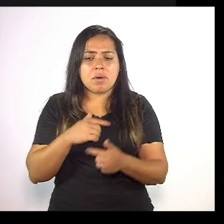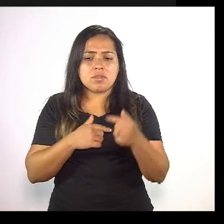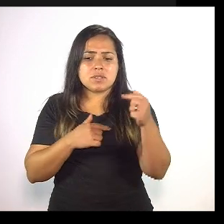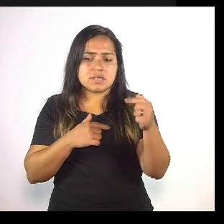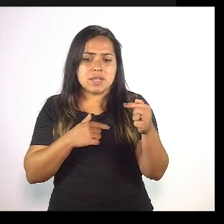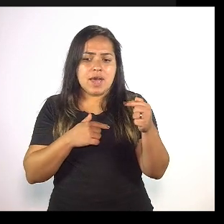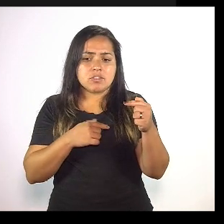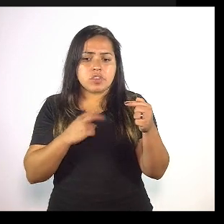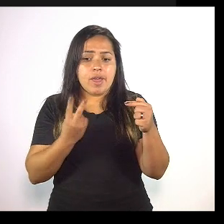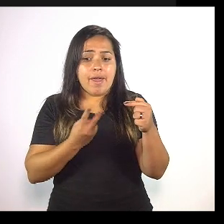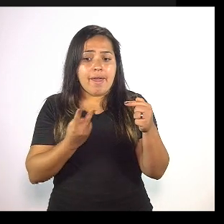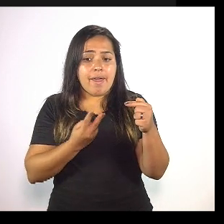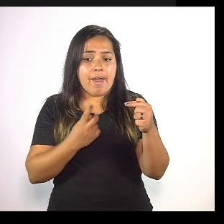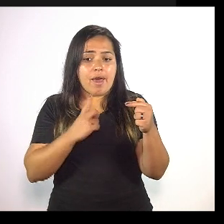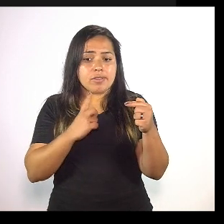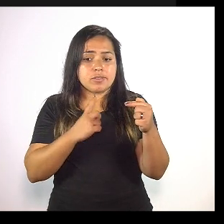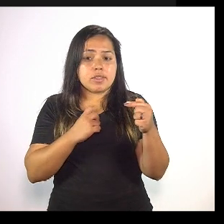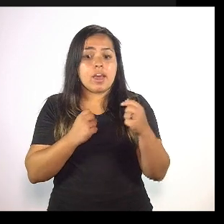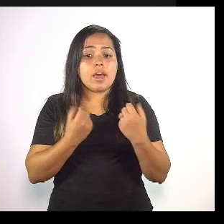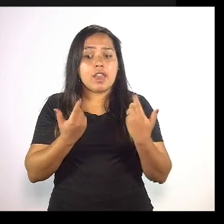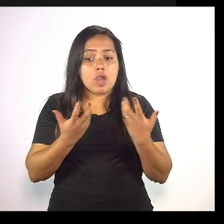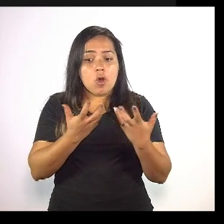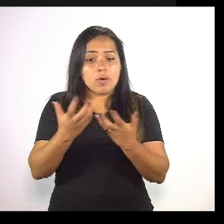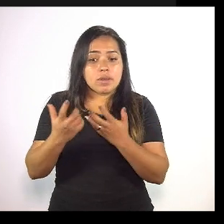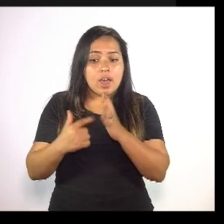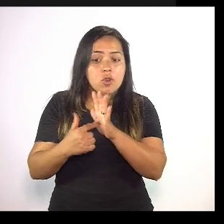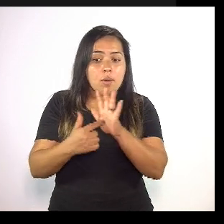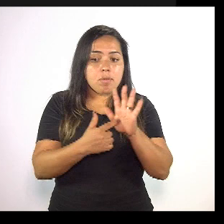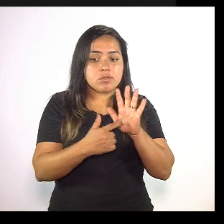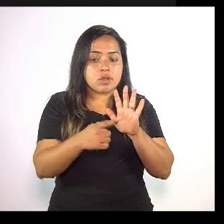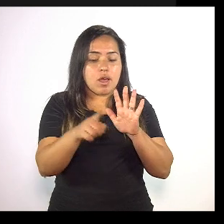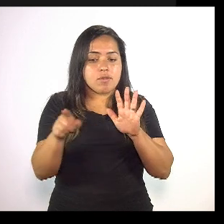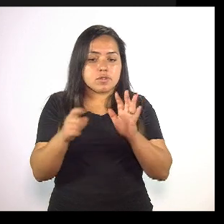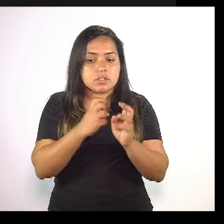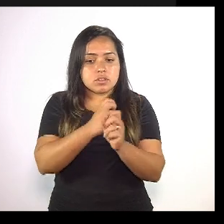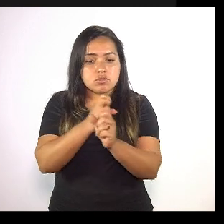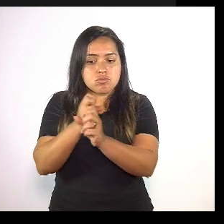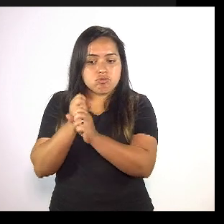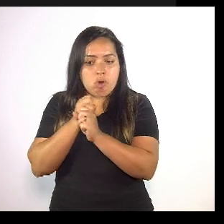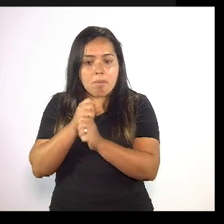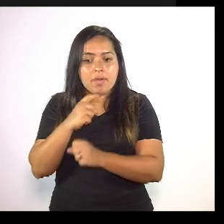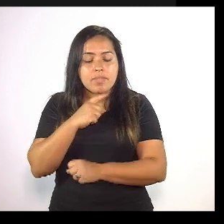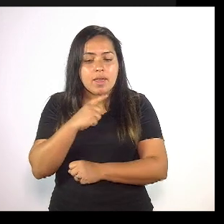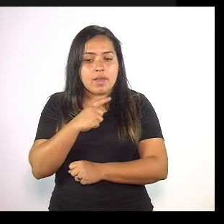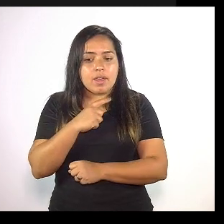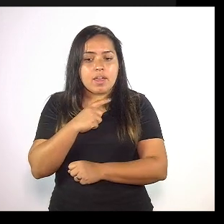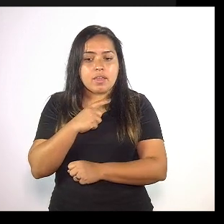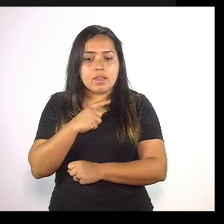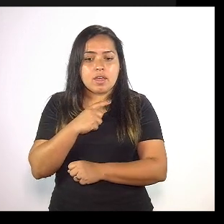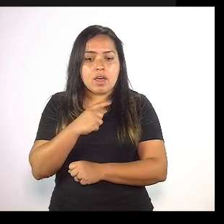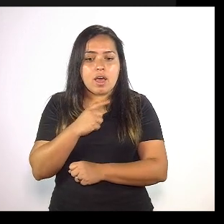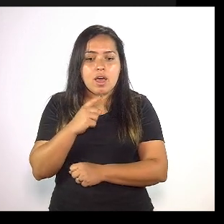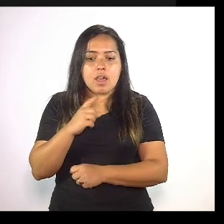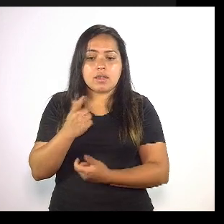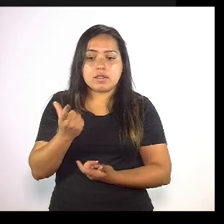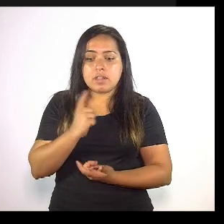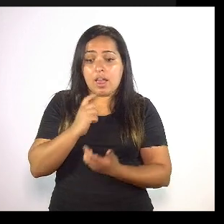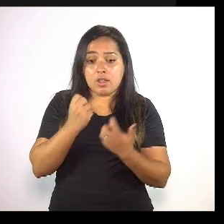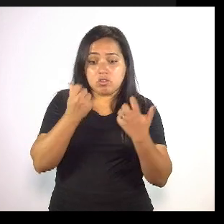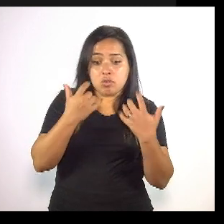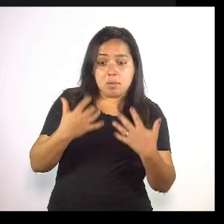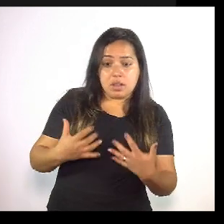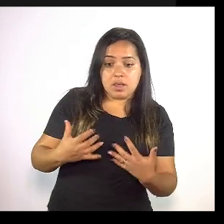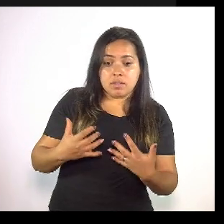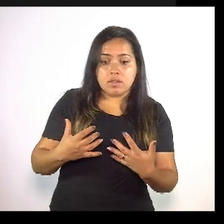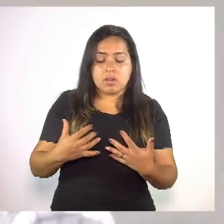que eu pretendo demonstrar hoje aqui na apresentação que eu fiz e que eu pretendo dividir com os senhores, é que, a despeito de